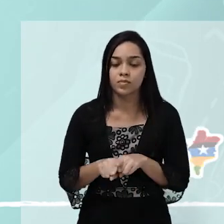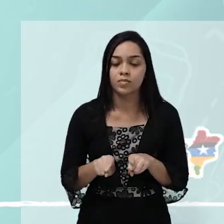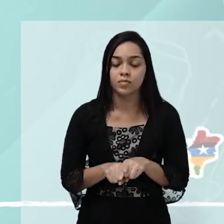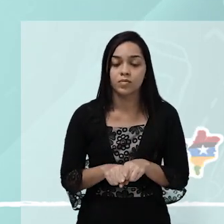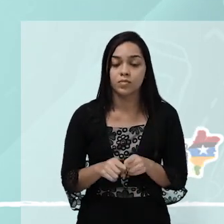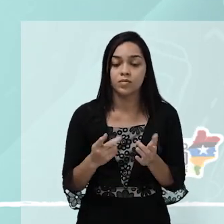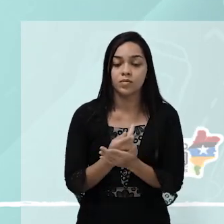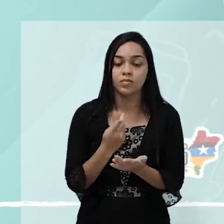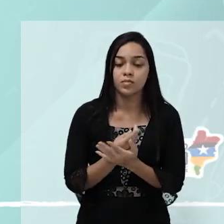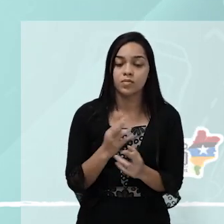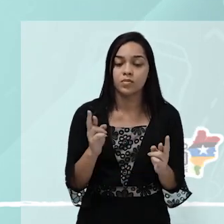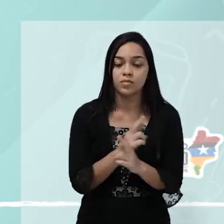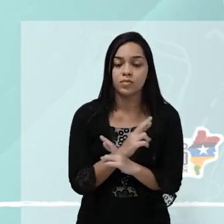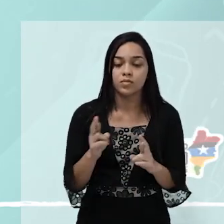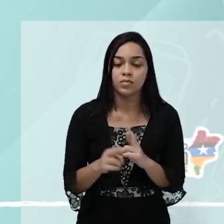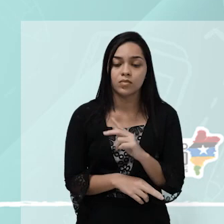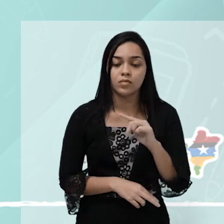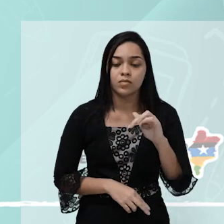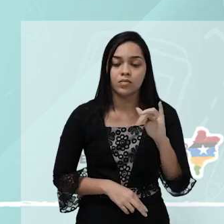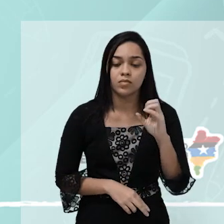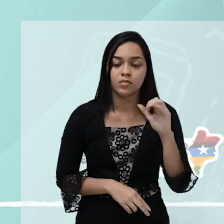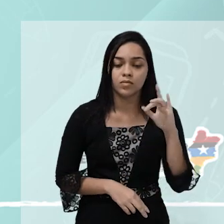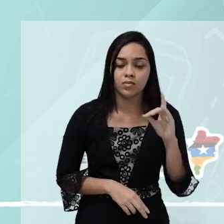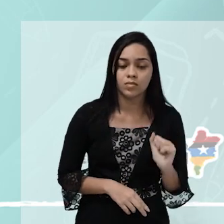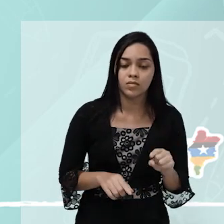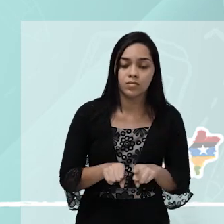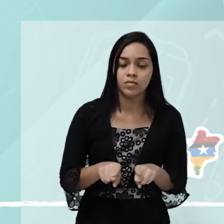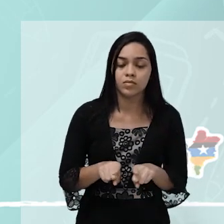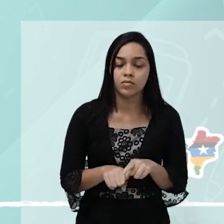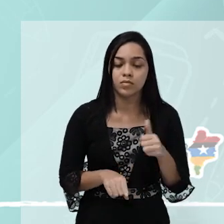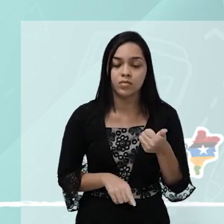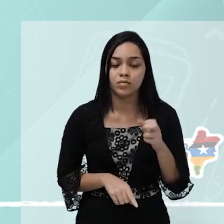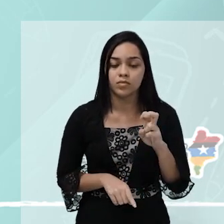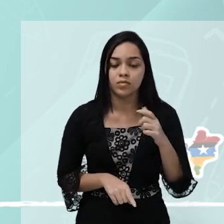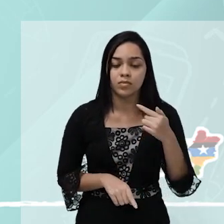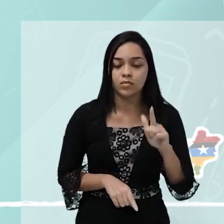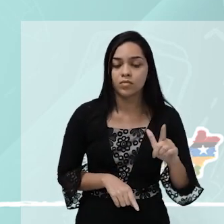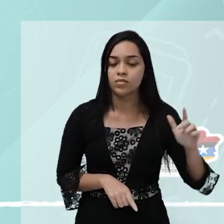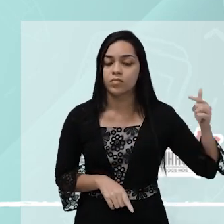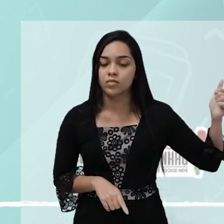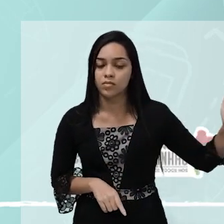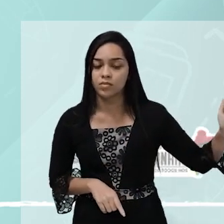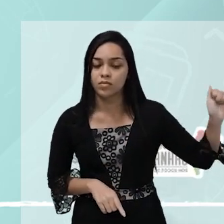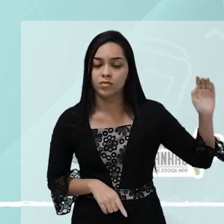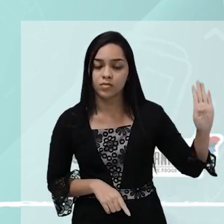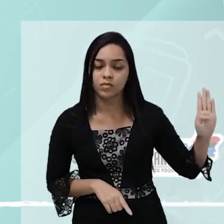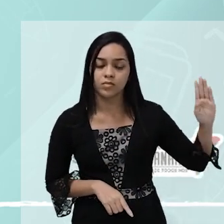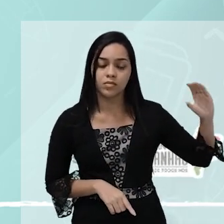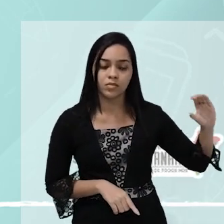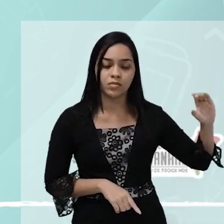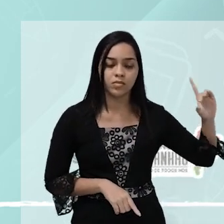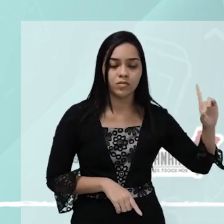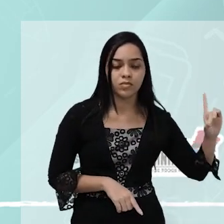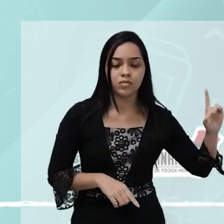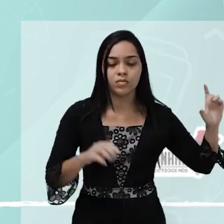incorreta em relação aos Lusíadas. Foi publicado em 1572, contém 10 cantos, contém